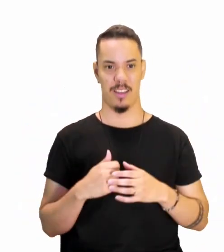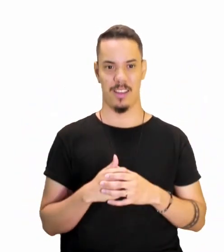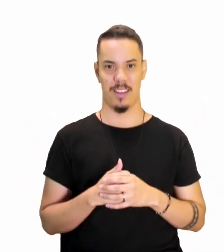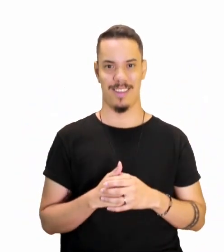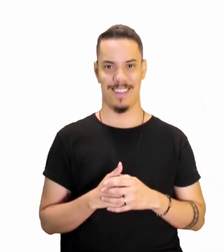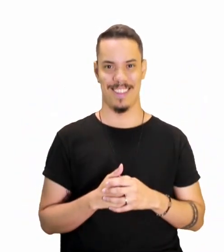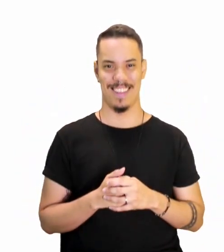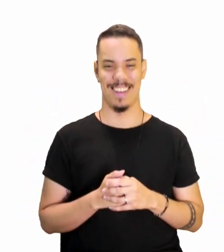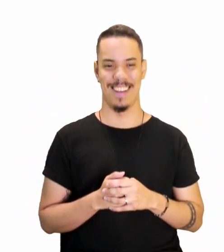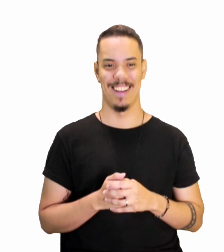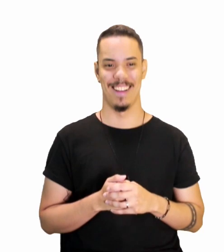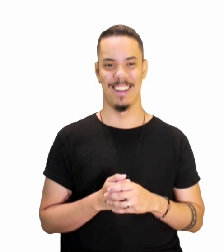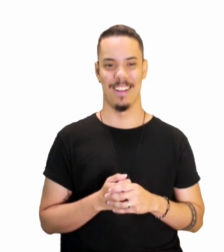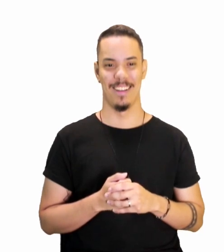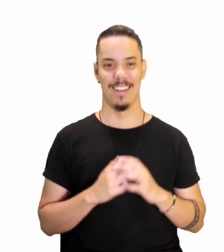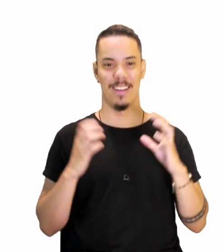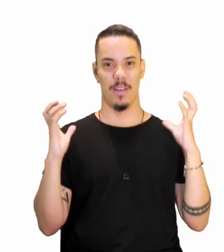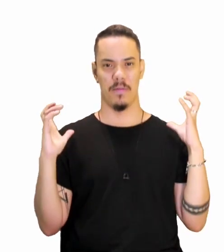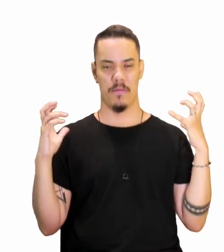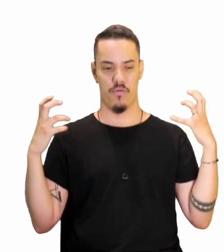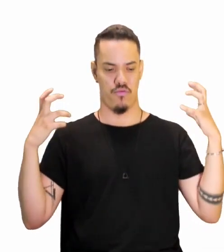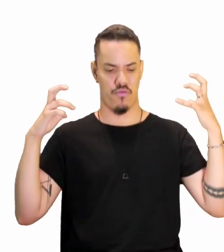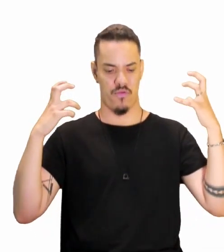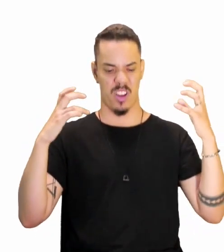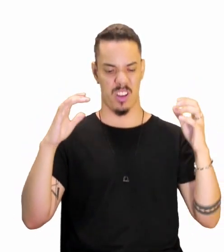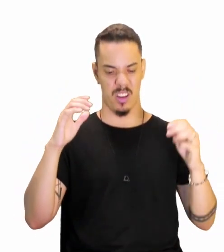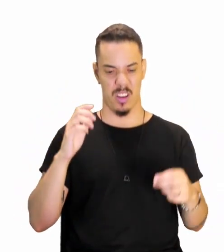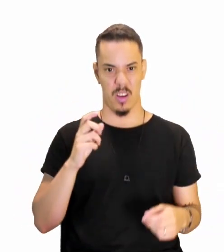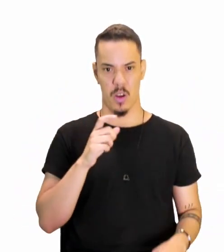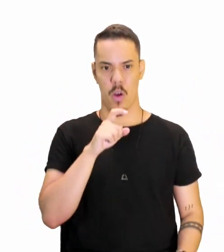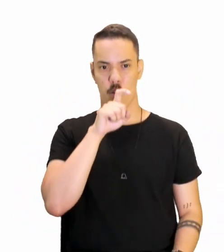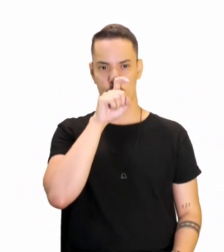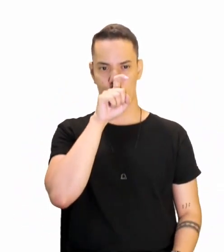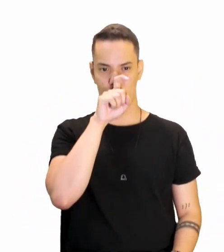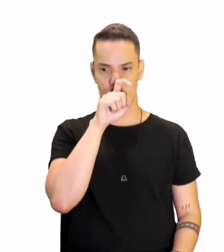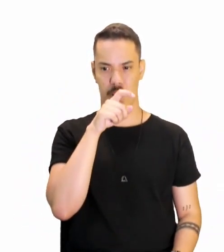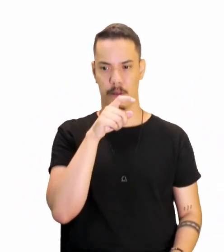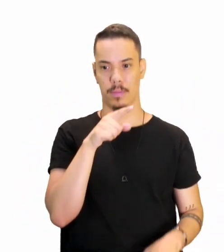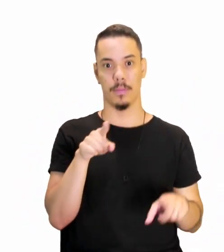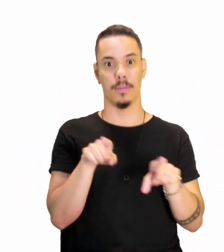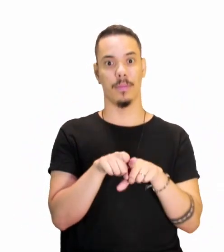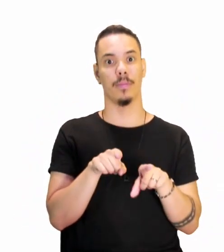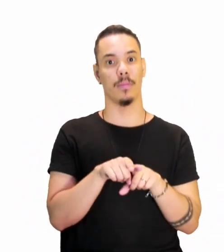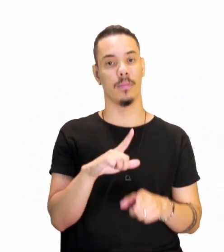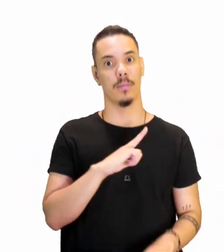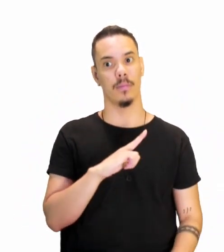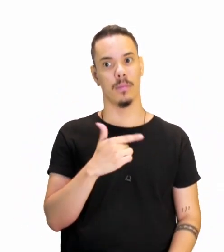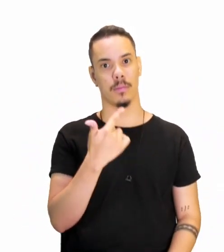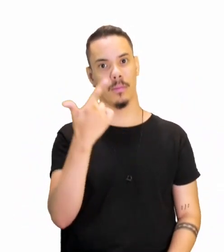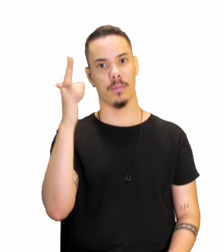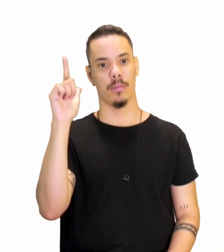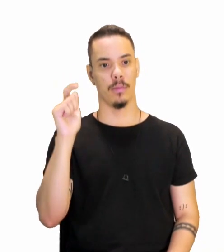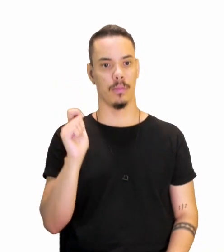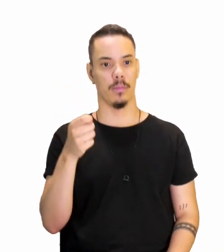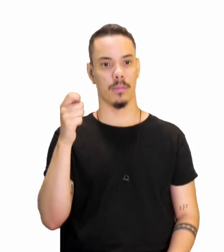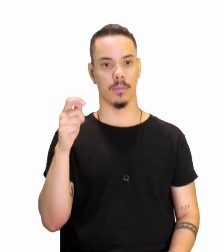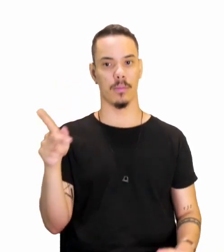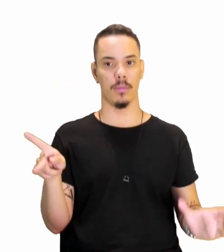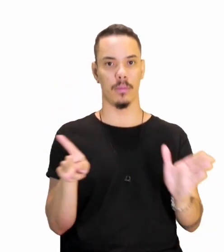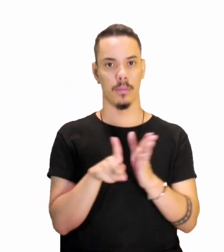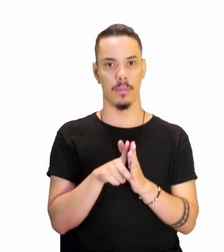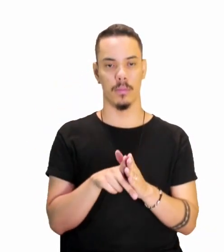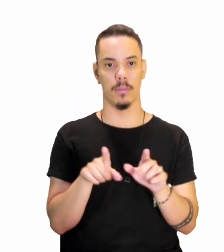nome certo, mas tem a bruxa lá do conto, né, de fada, lá da Branca